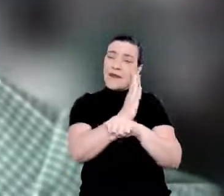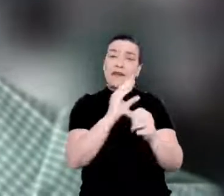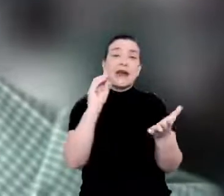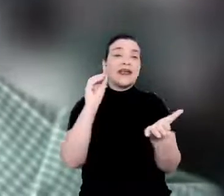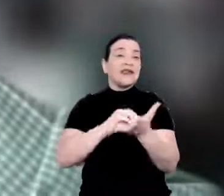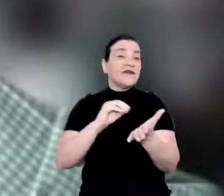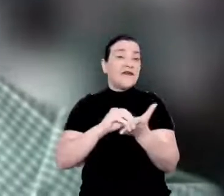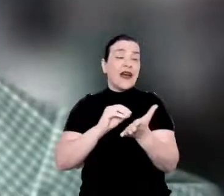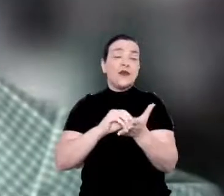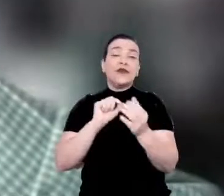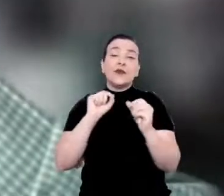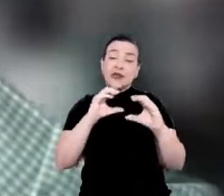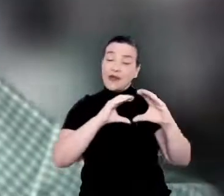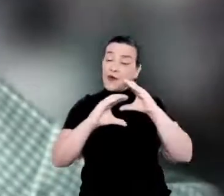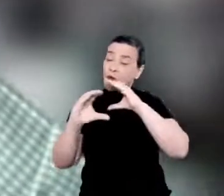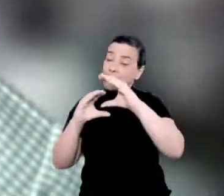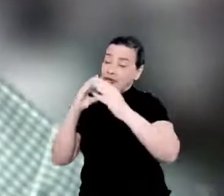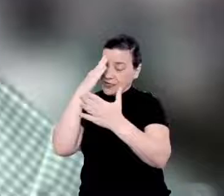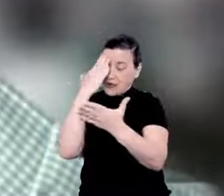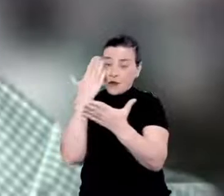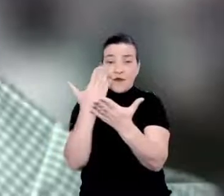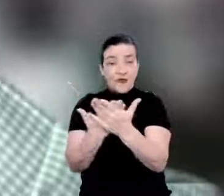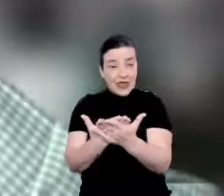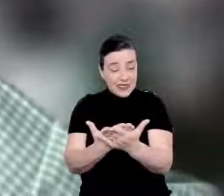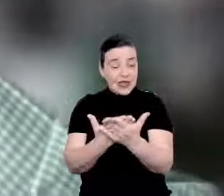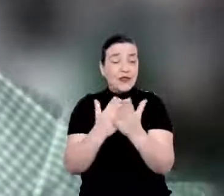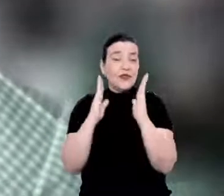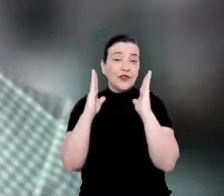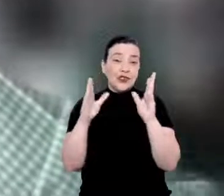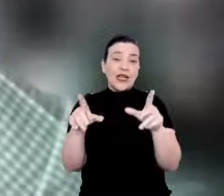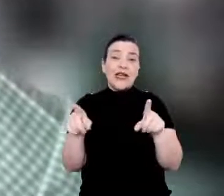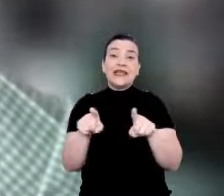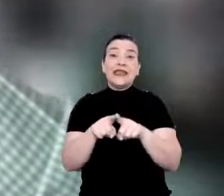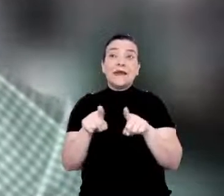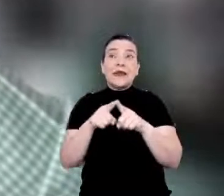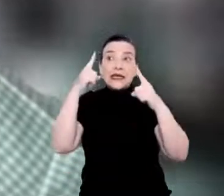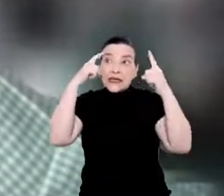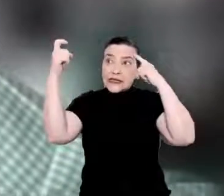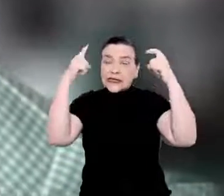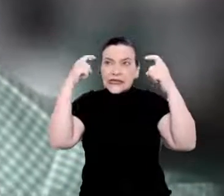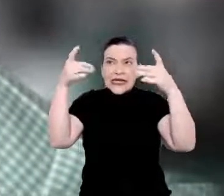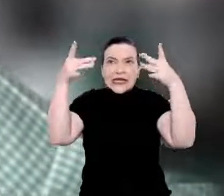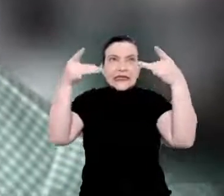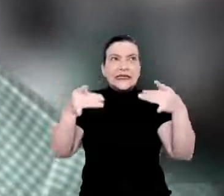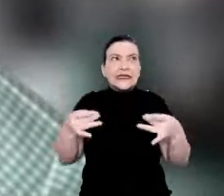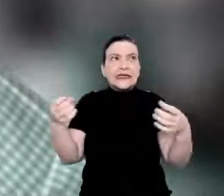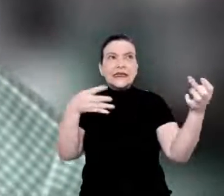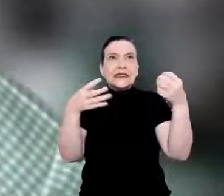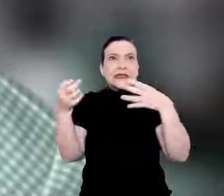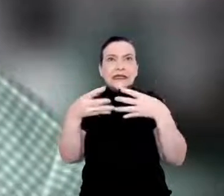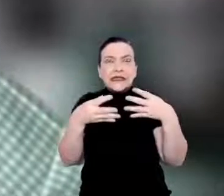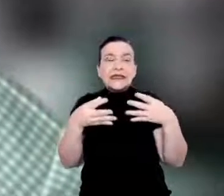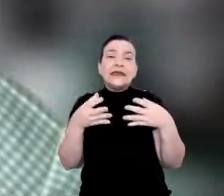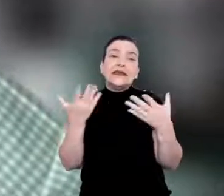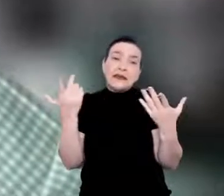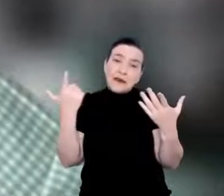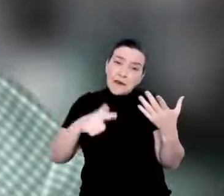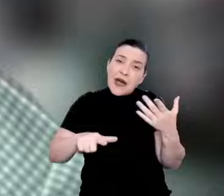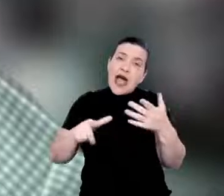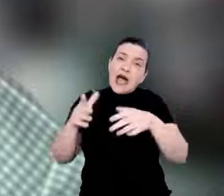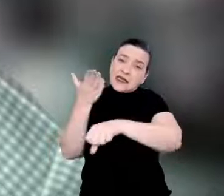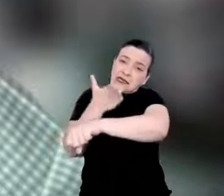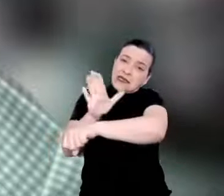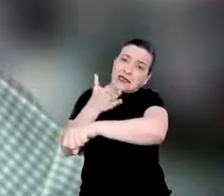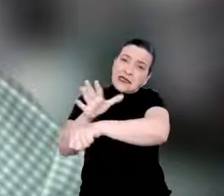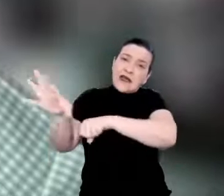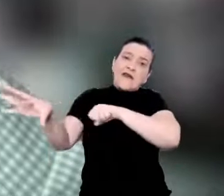destacaria comunicação e confiança, como já citei, um design inteligente, detalhado, além de formação qualificada que englobe